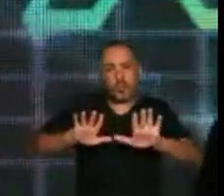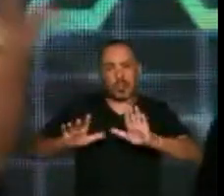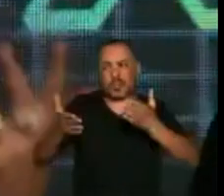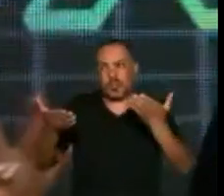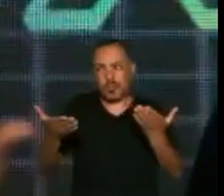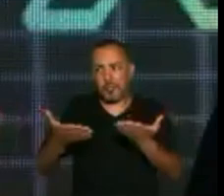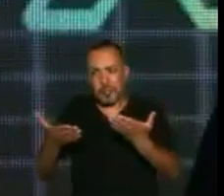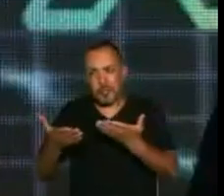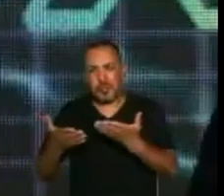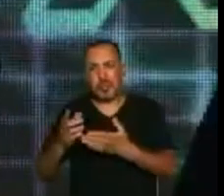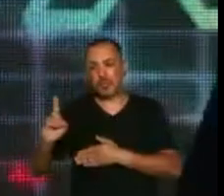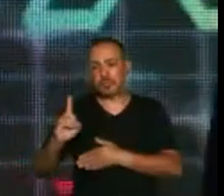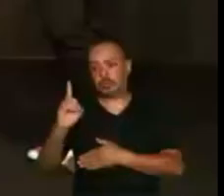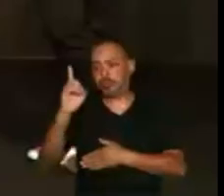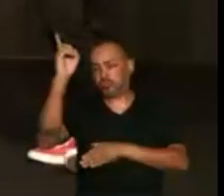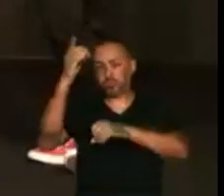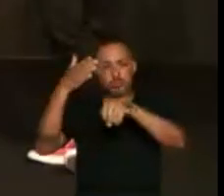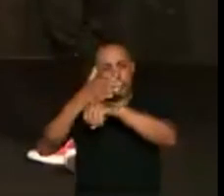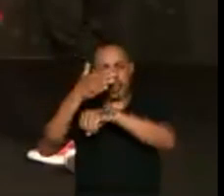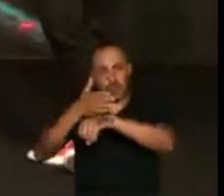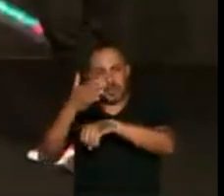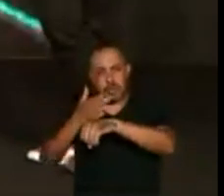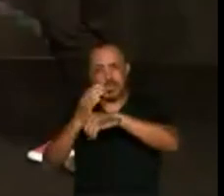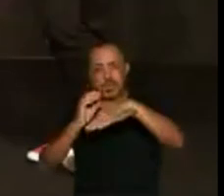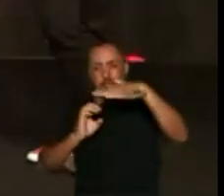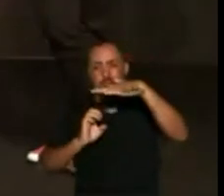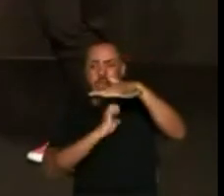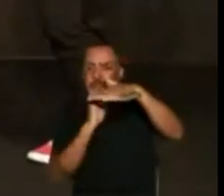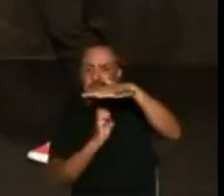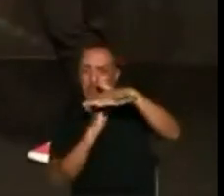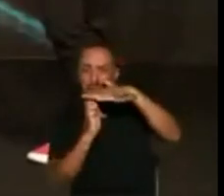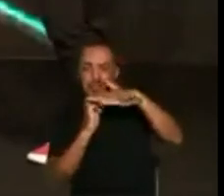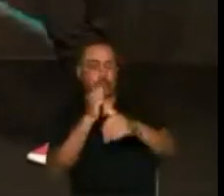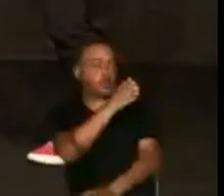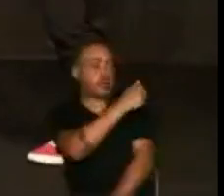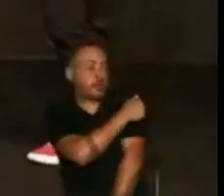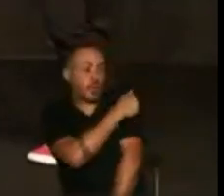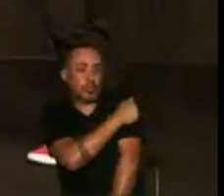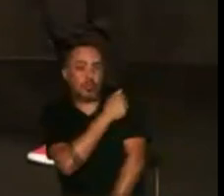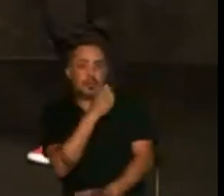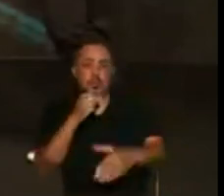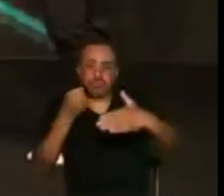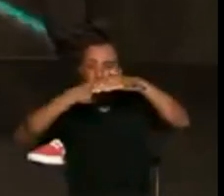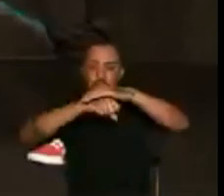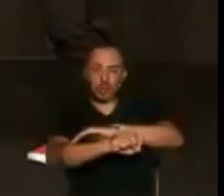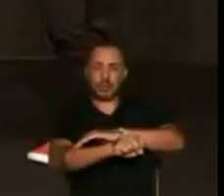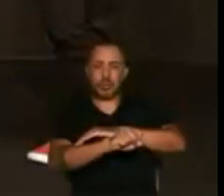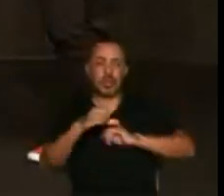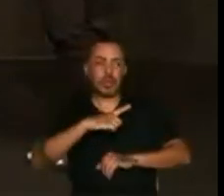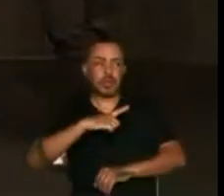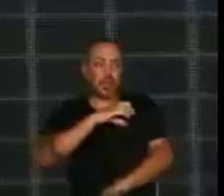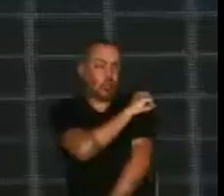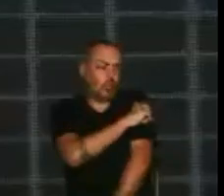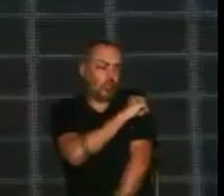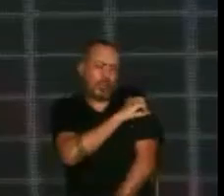adultos que participam das empresas, nós temos os acadêmicos que estão entrando nesse mercado de trabalho, nós hoje tivemos uma oficina também